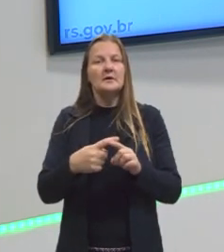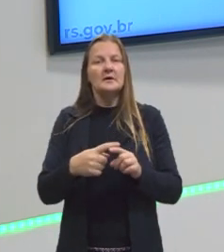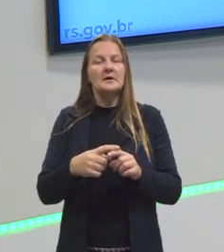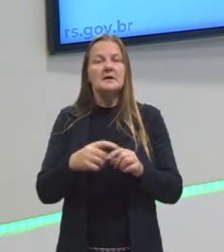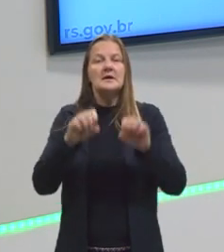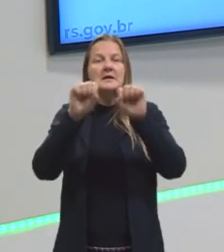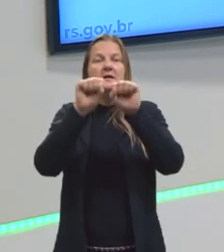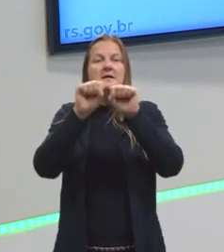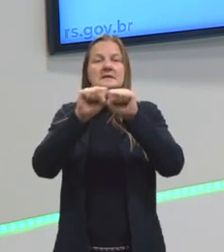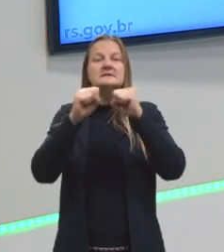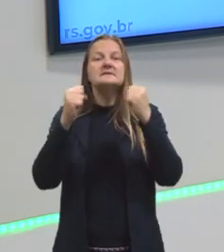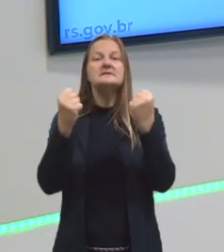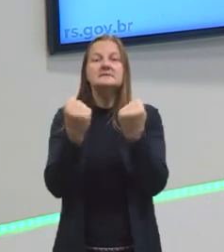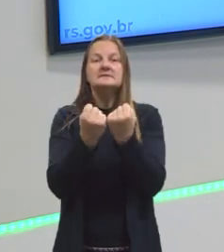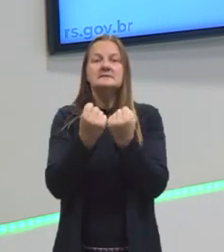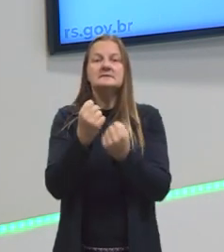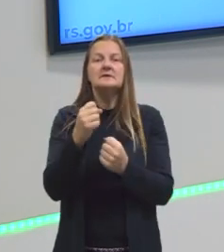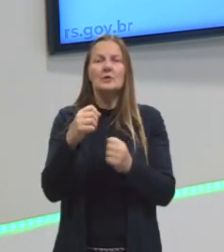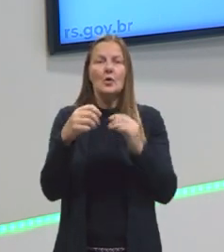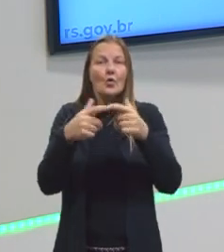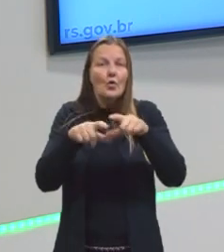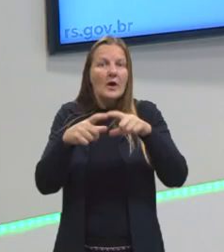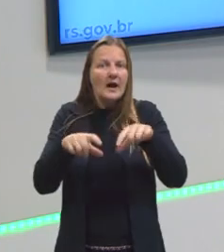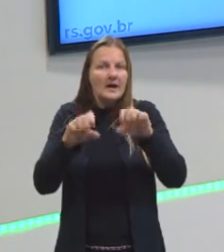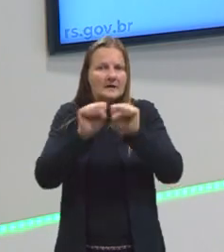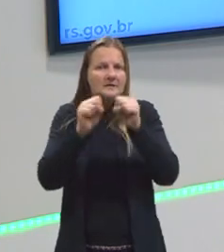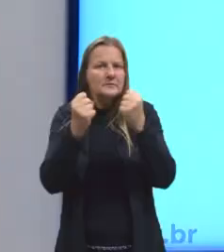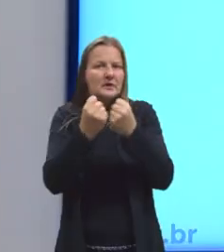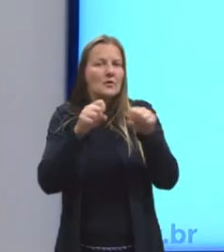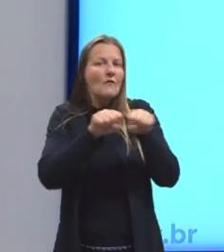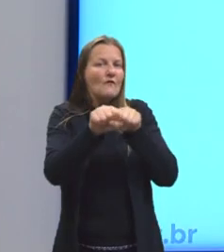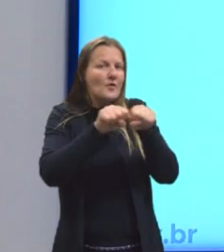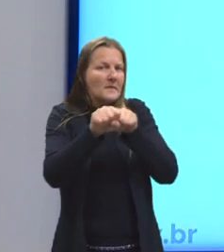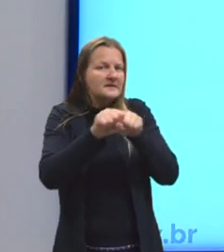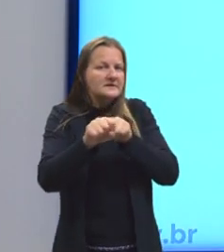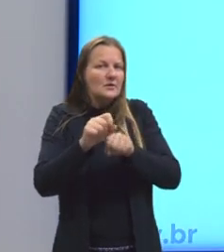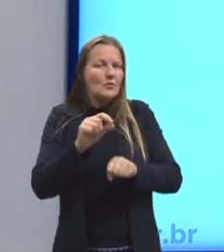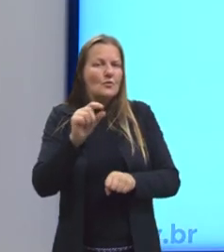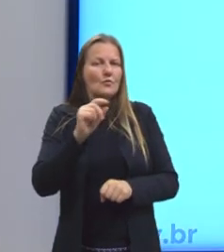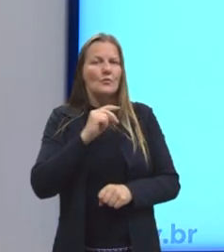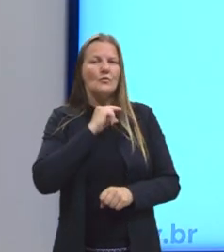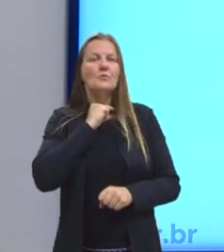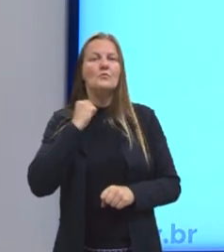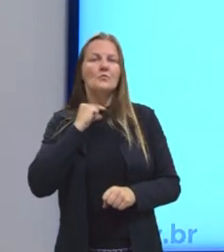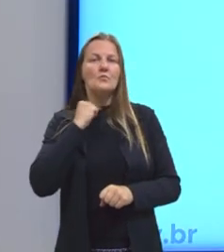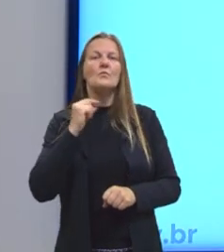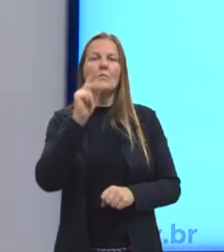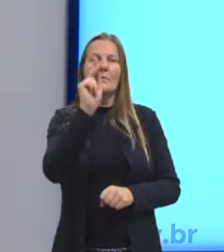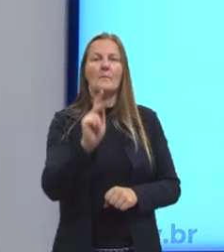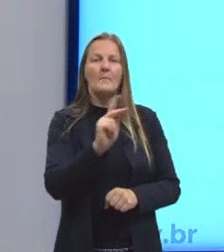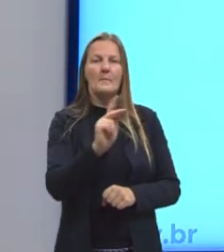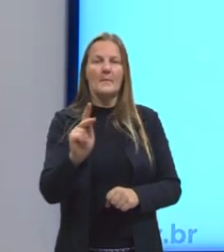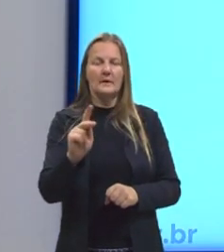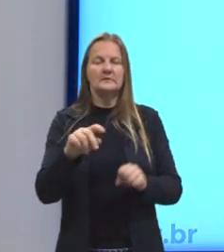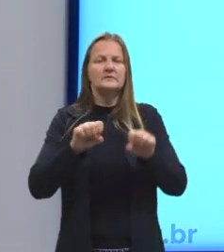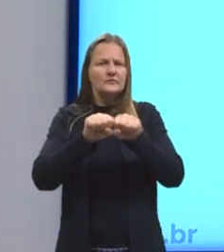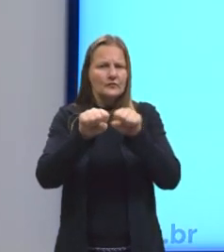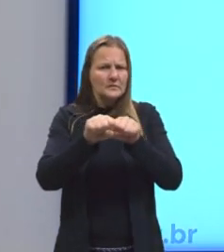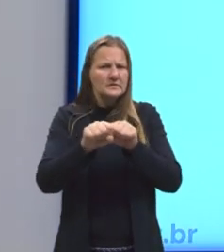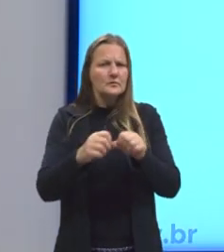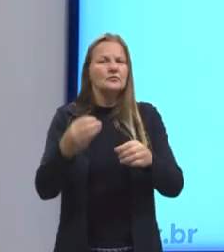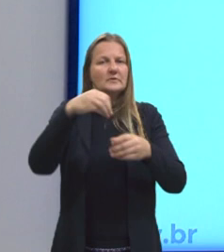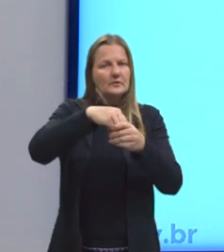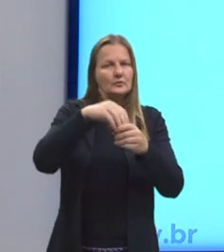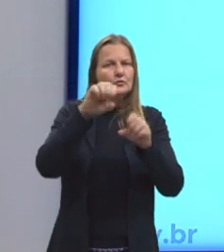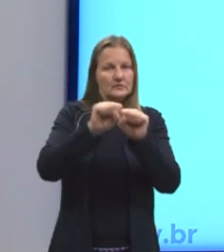nos seminários que era mais ou menos relativamente semelhante ao que a Igreja Católica fazia com os Mosteiros da idade média e